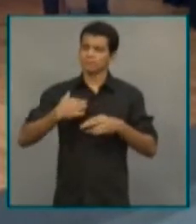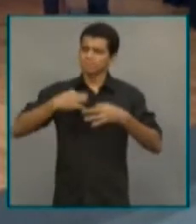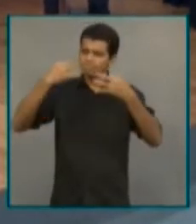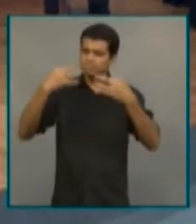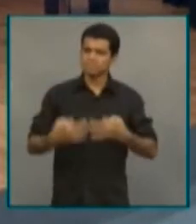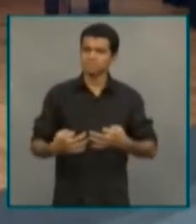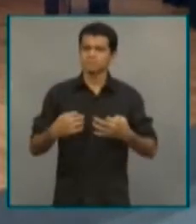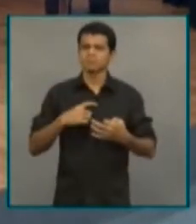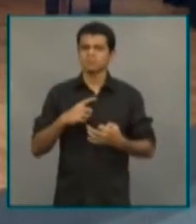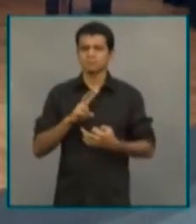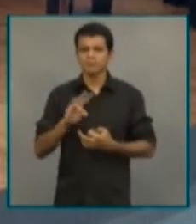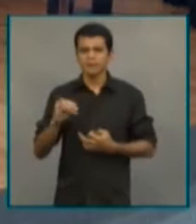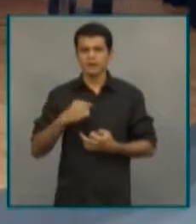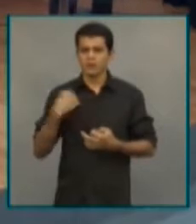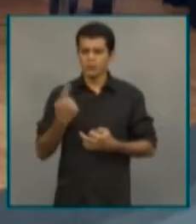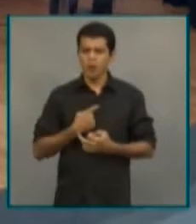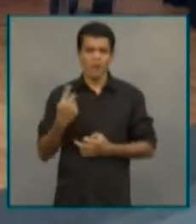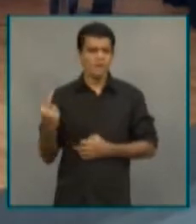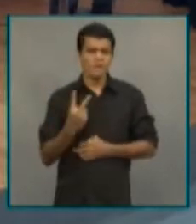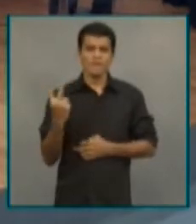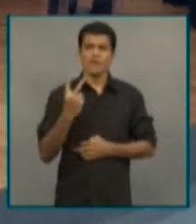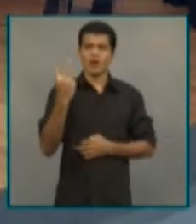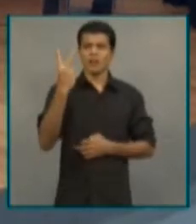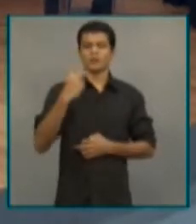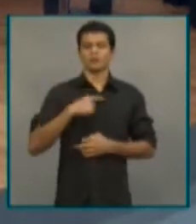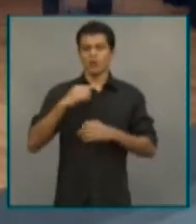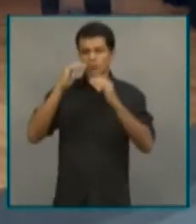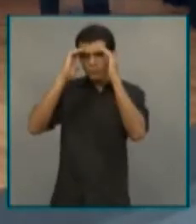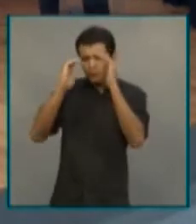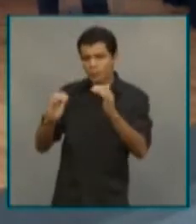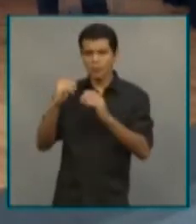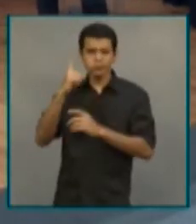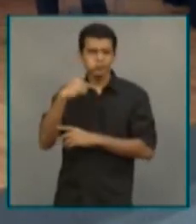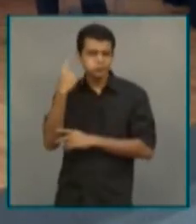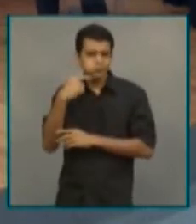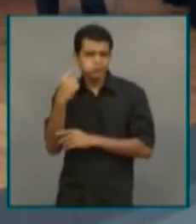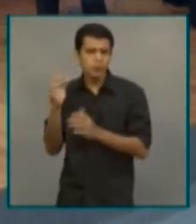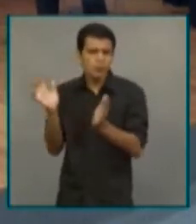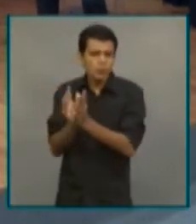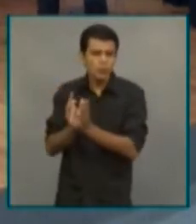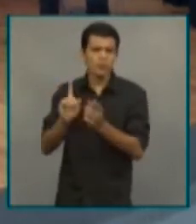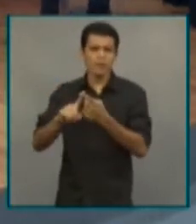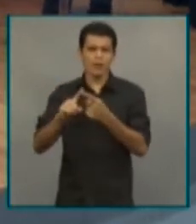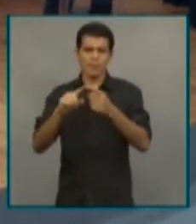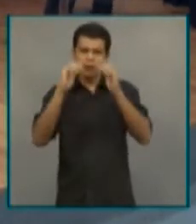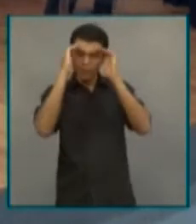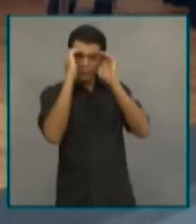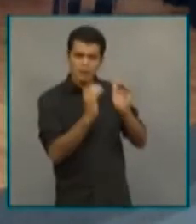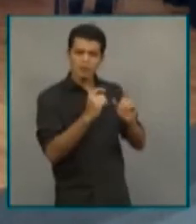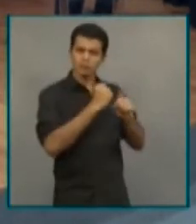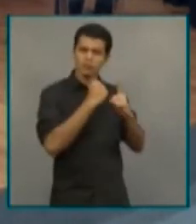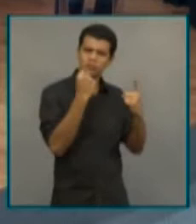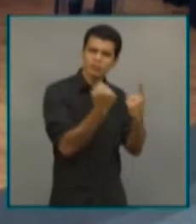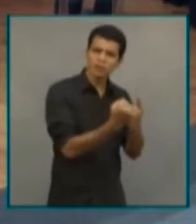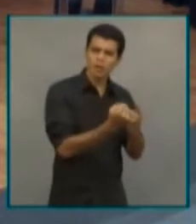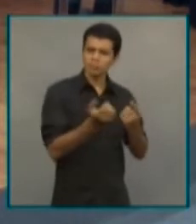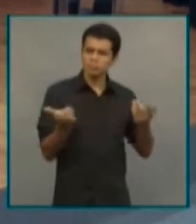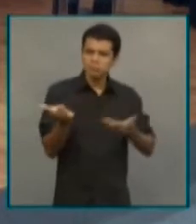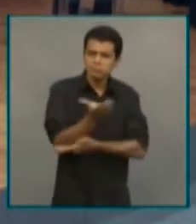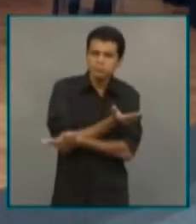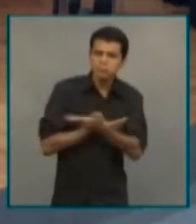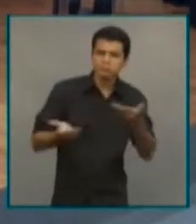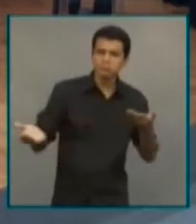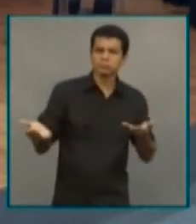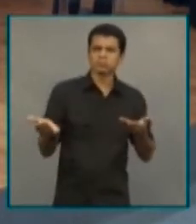gestão iremos valorizar a advocacia, iremos valorizar também a sociedade. Teremos uma atuação mais forte das comissões,